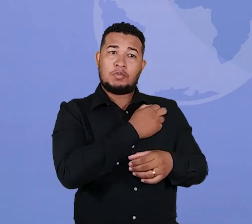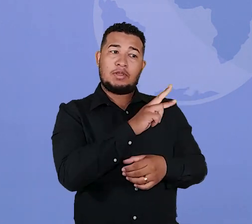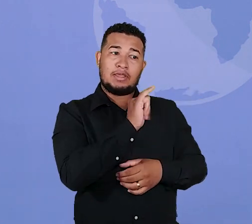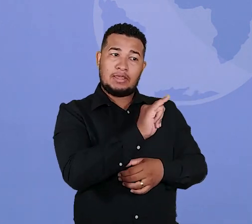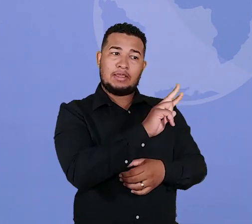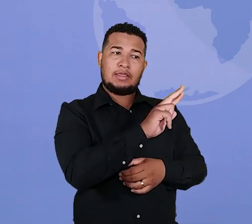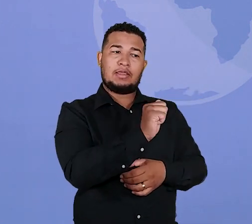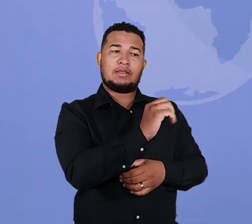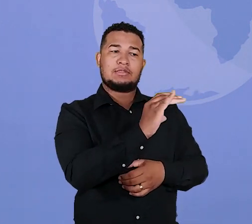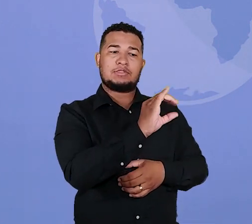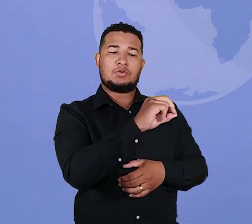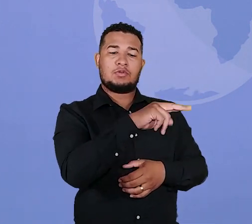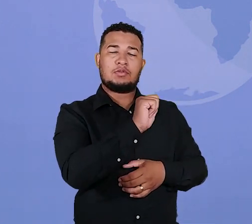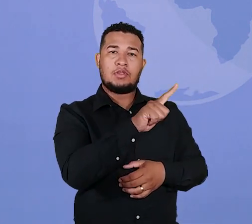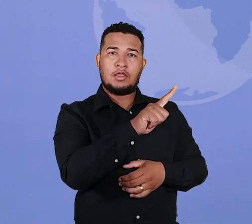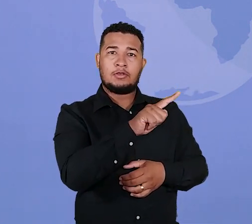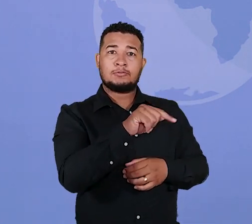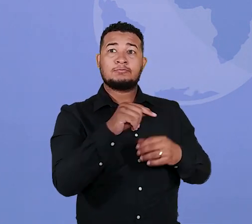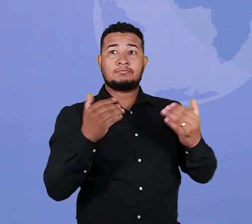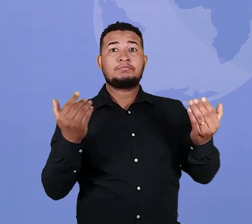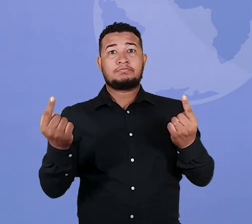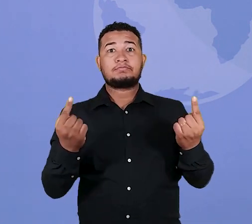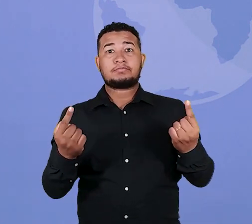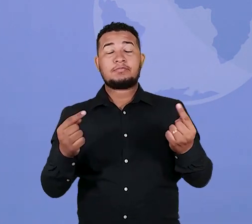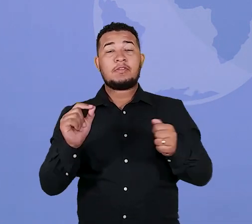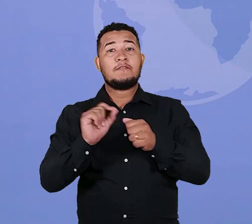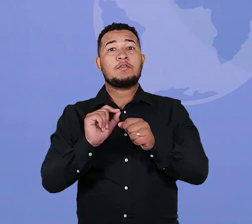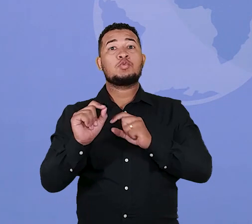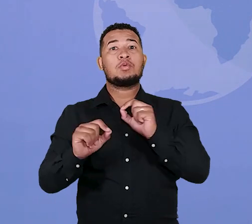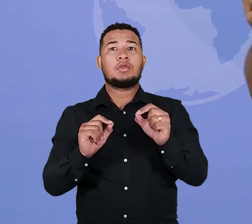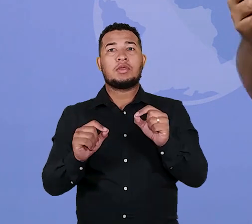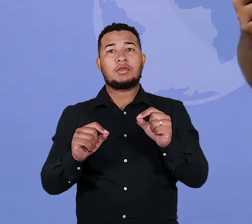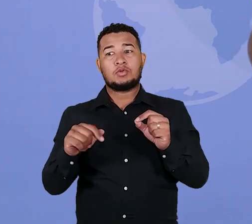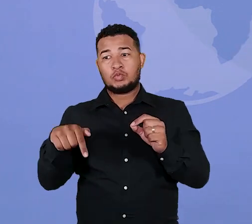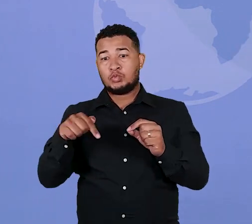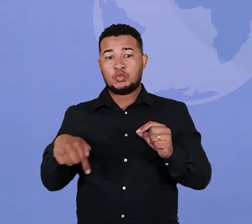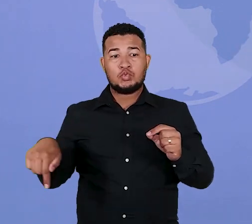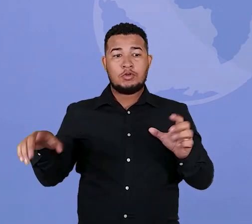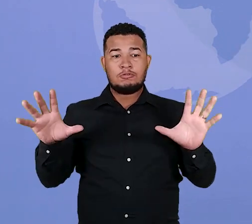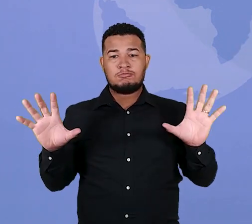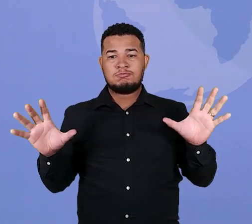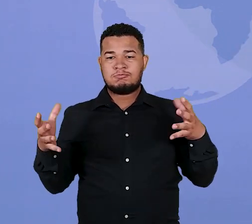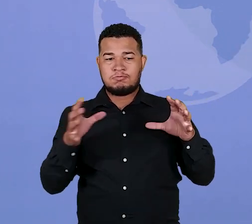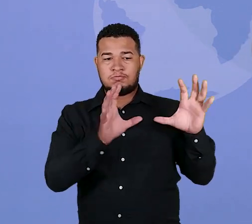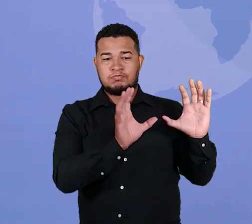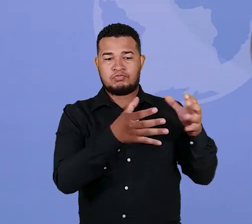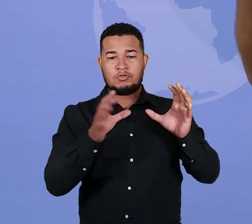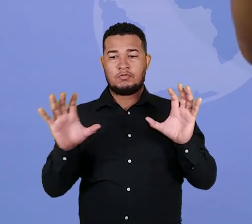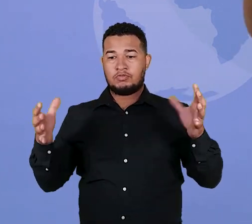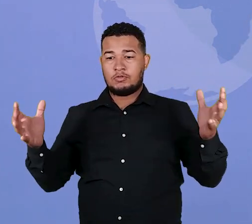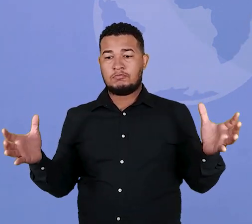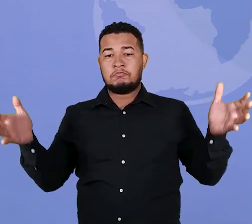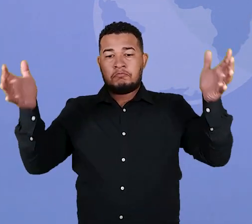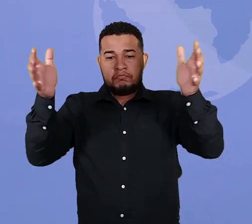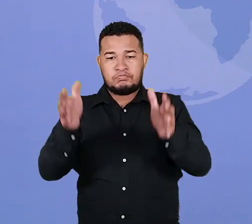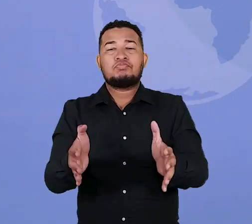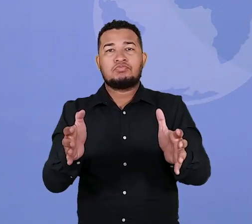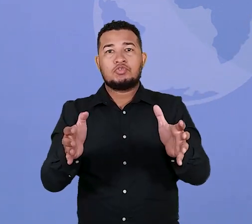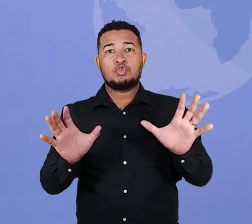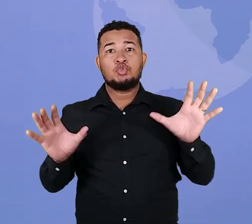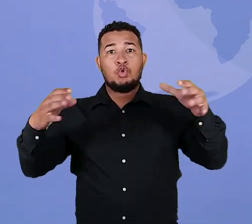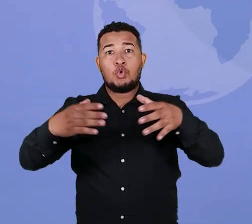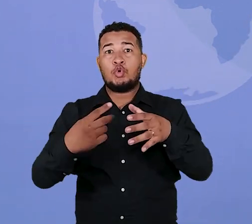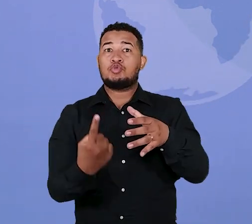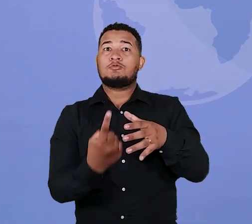números irracionais. E sabe o que fizeram? Pegaram todos esses conjuntos e colocaram dentro de